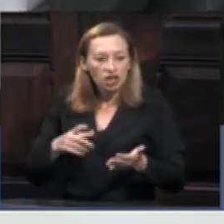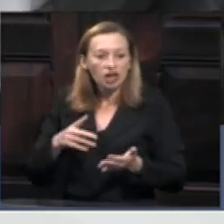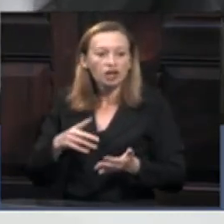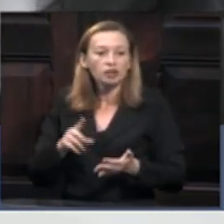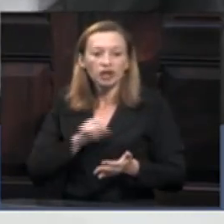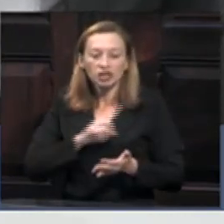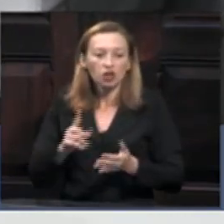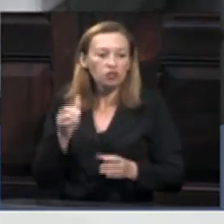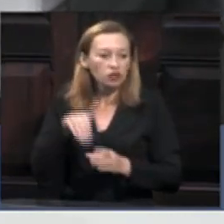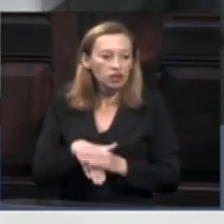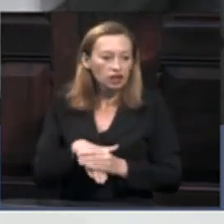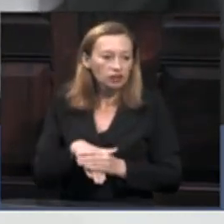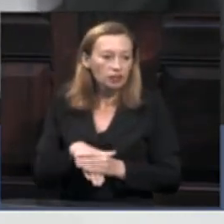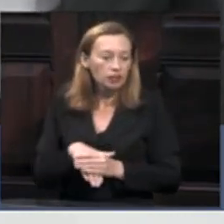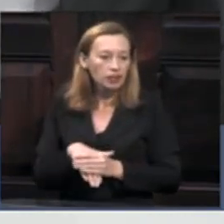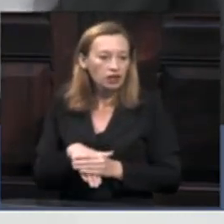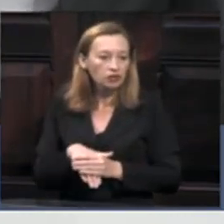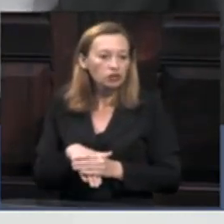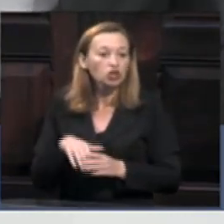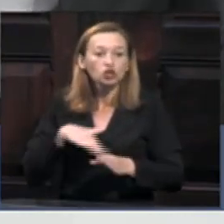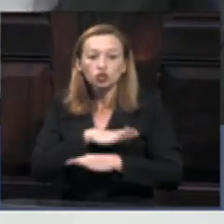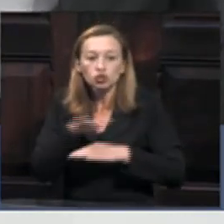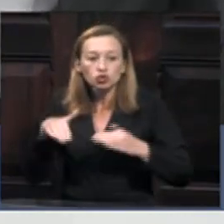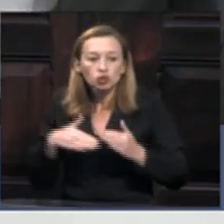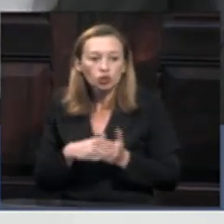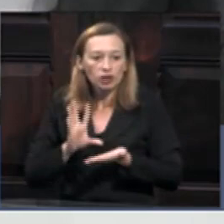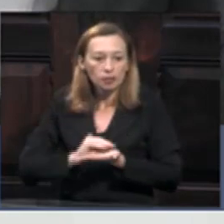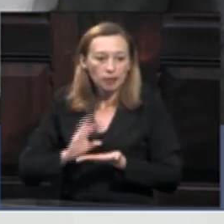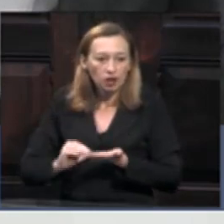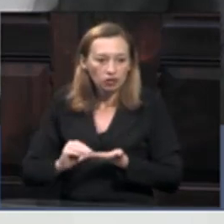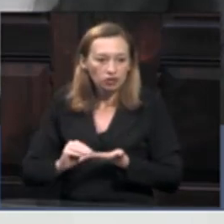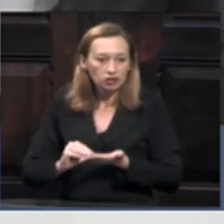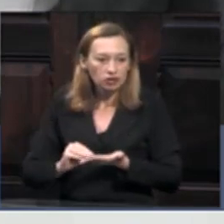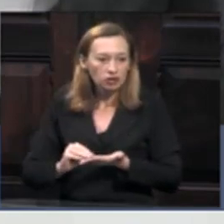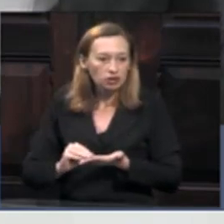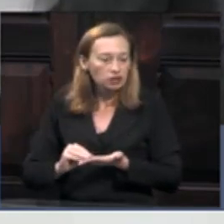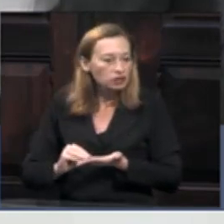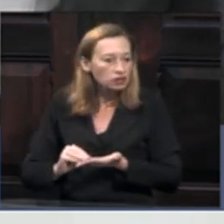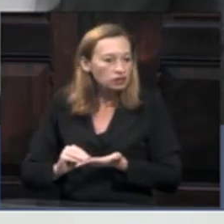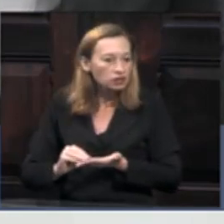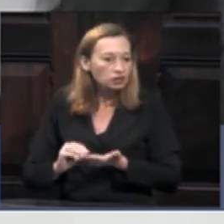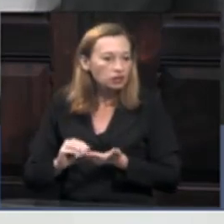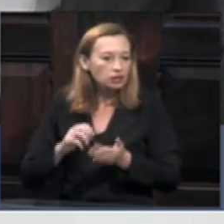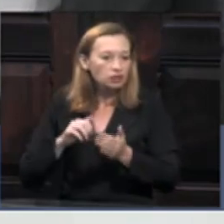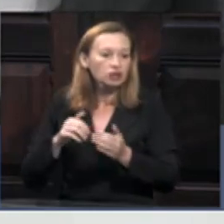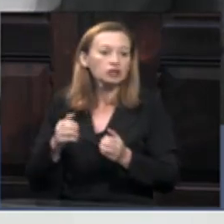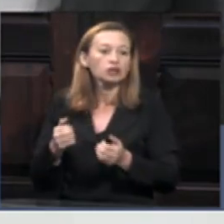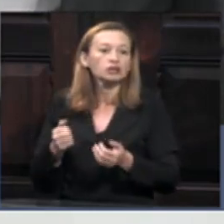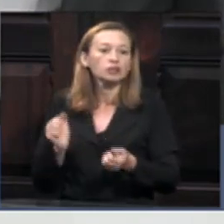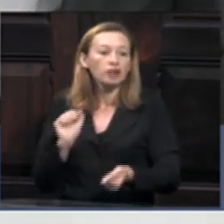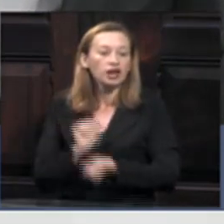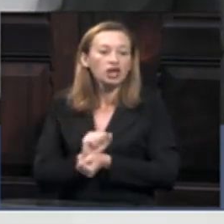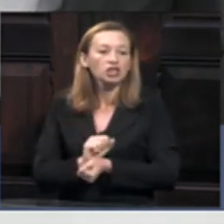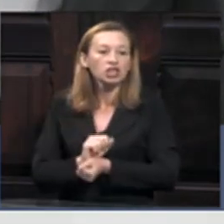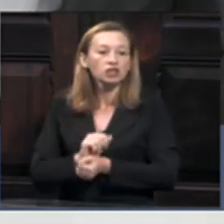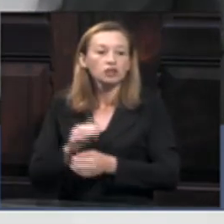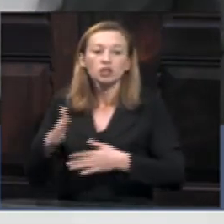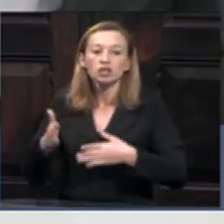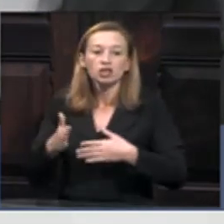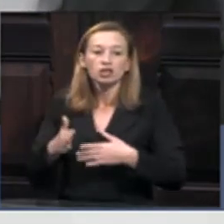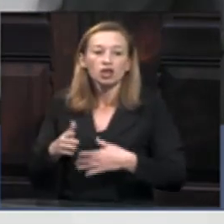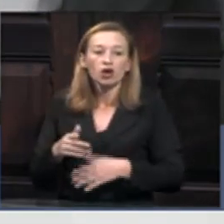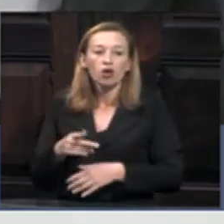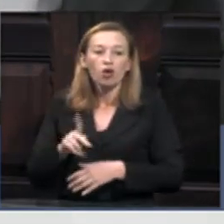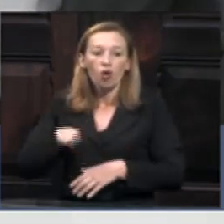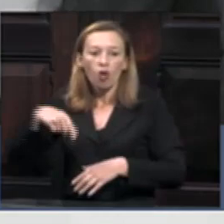para garantir. E mais, presidente, toda a pauta está bloqueada, porque nenhum outro projeto, nem em sessão